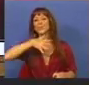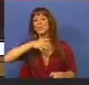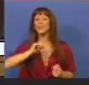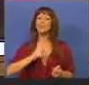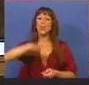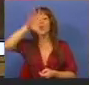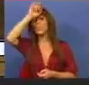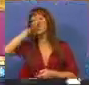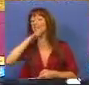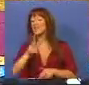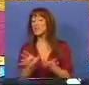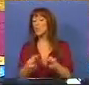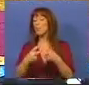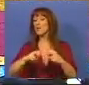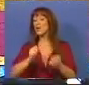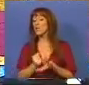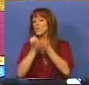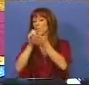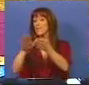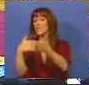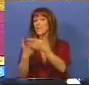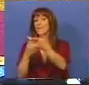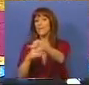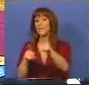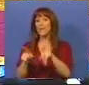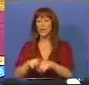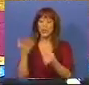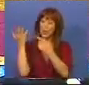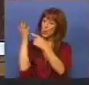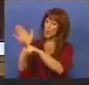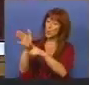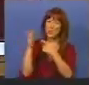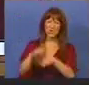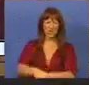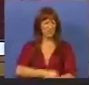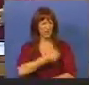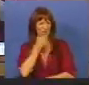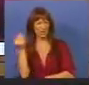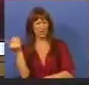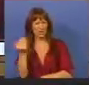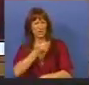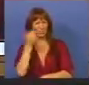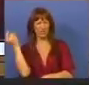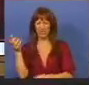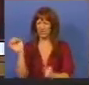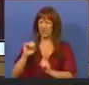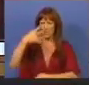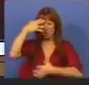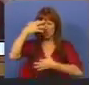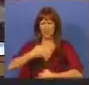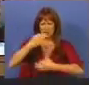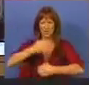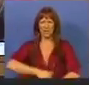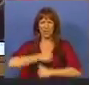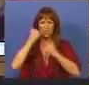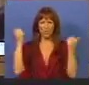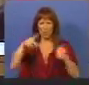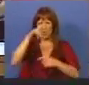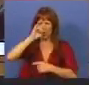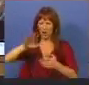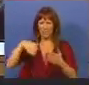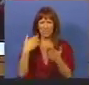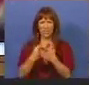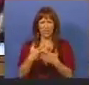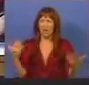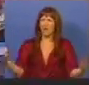Argumentará o Governo e a bancada que o suporta que os exemplos são disparatados e que ninguém de bom senso se lembrará